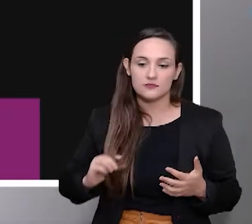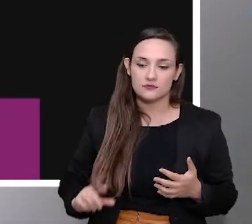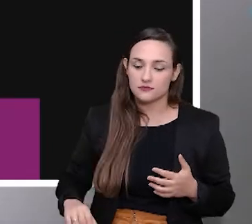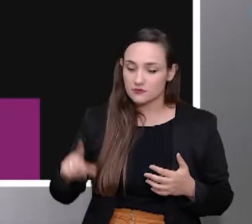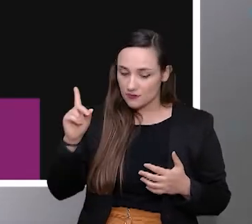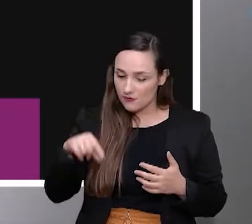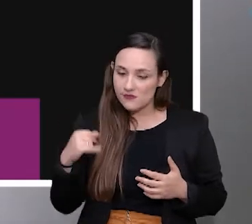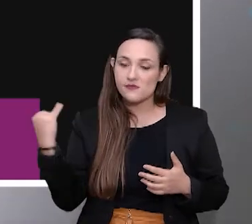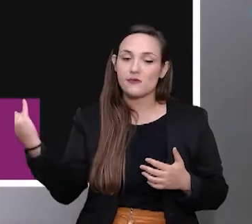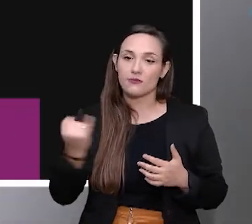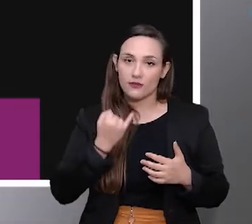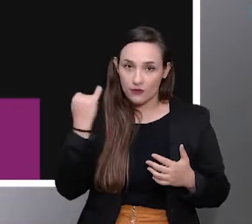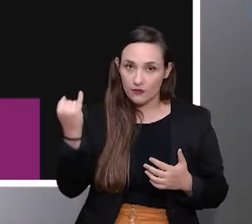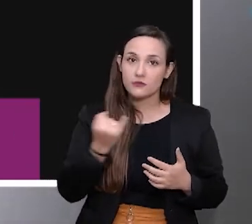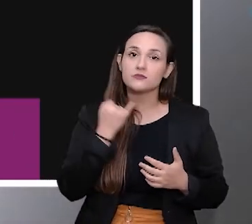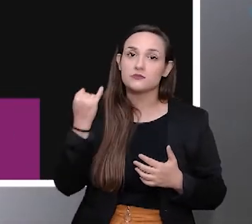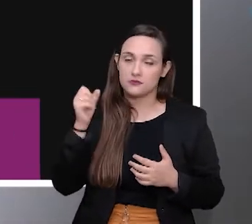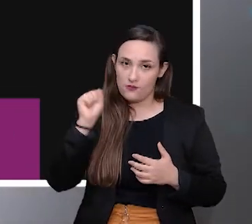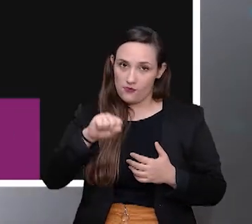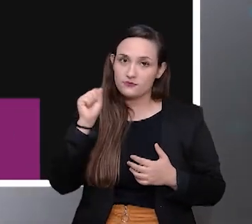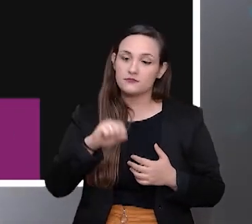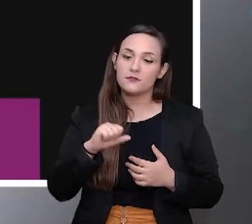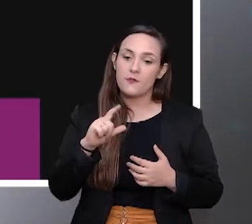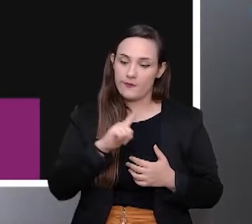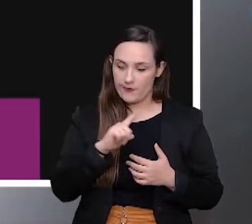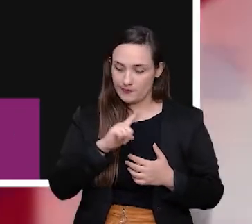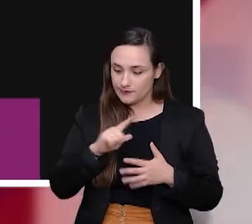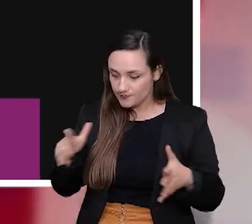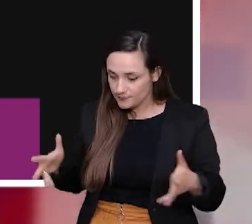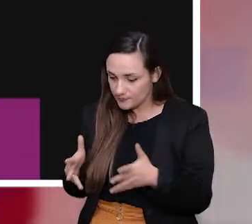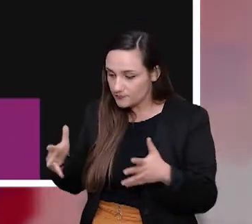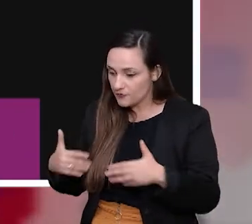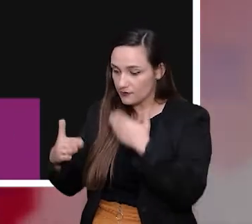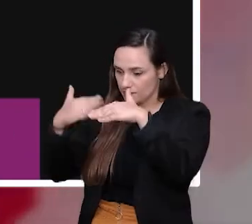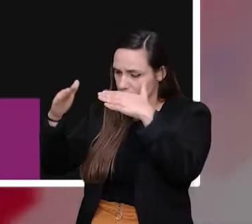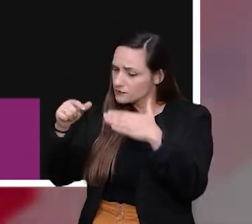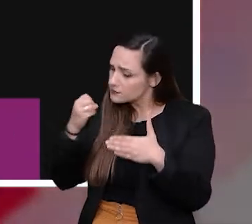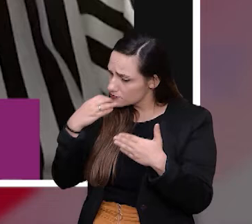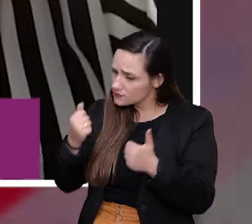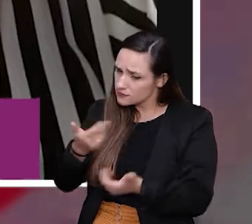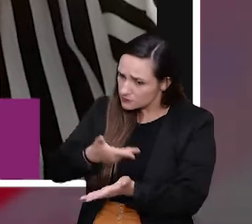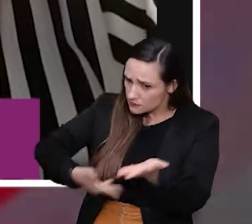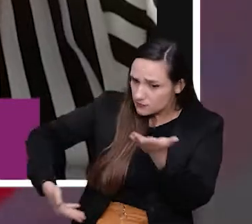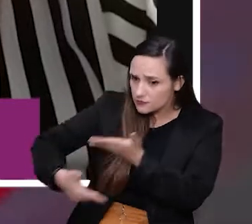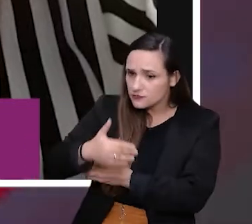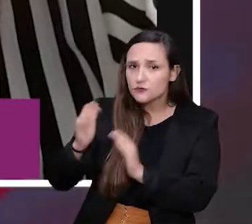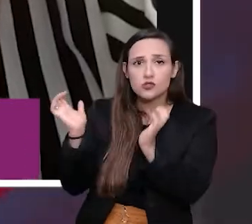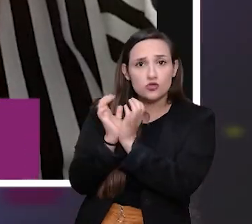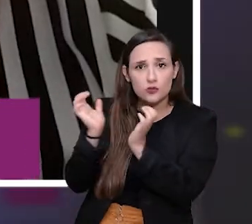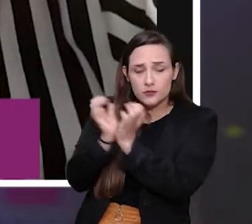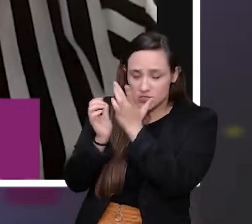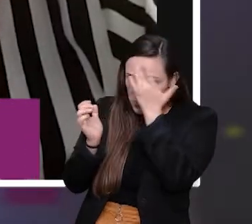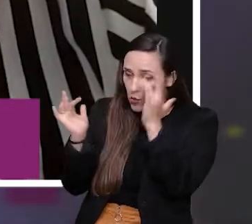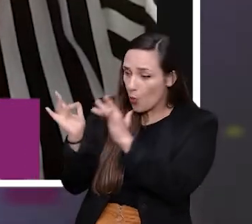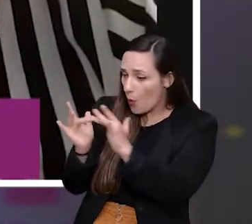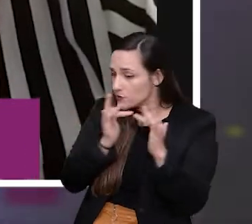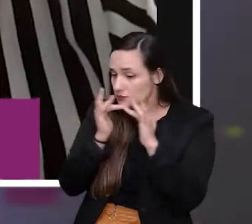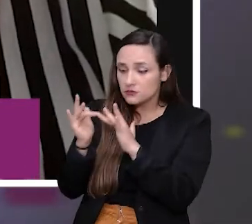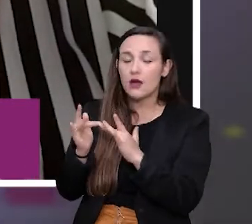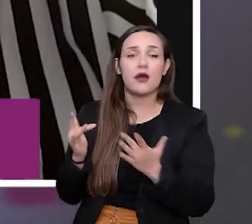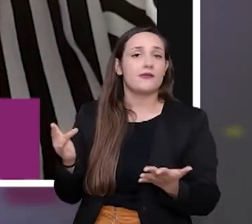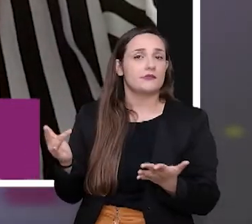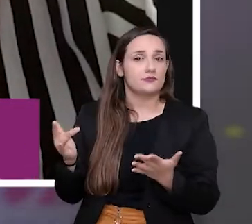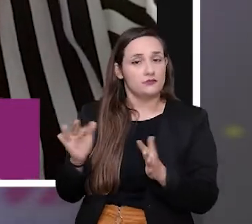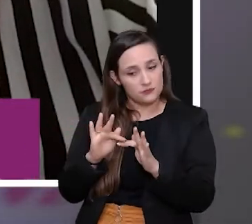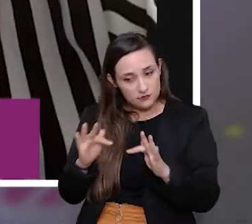da criança. Então é importante a gente lidar com essa questão do desenvolvimento do trabalho em grupo, dentro da família mesmo, né? E essa questão